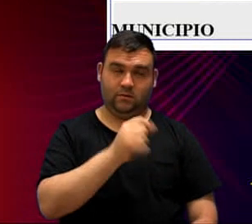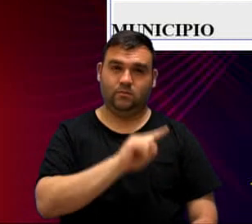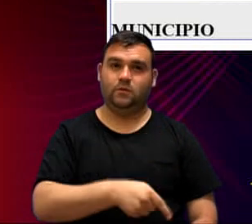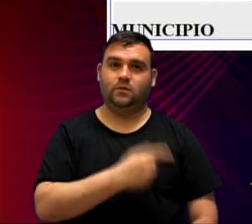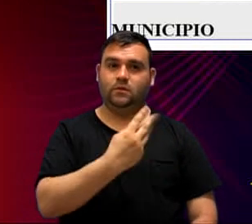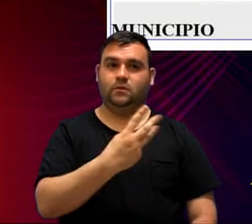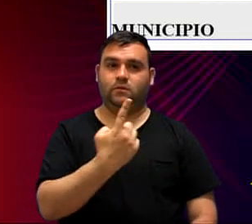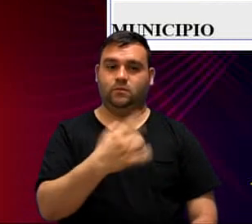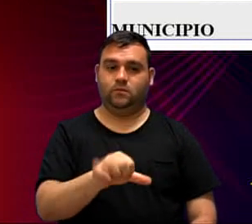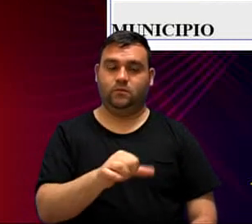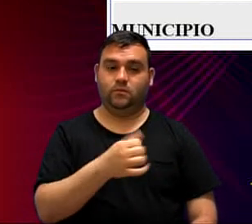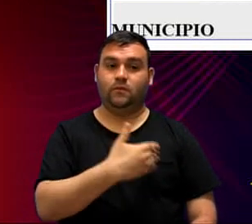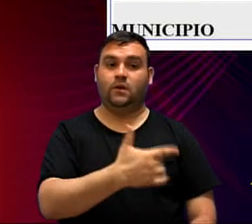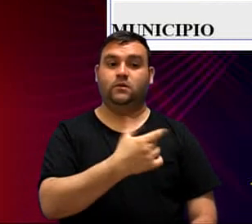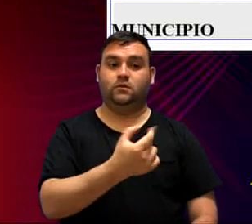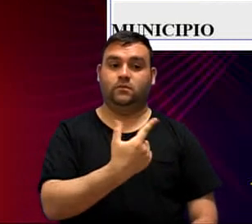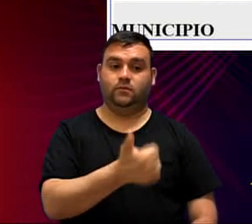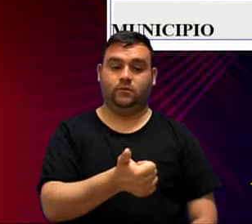366.319. 2021,